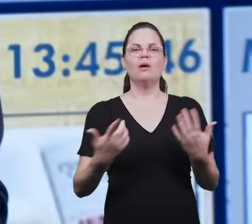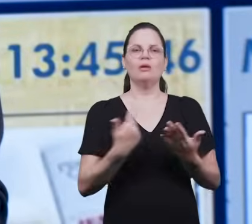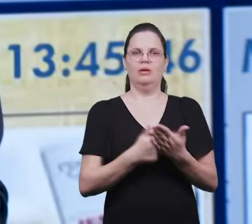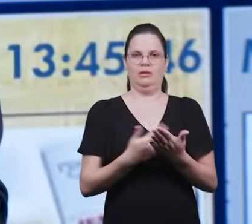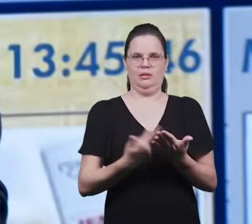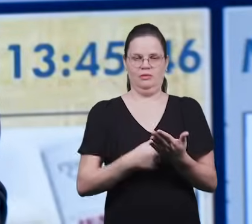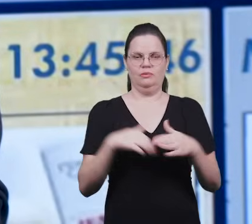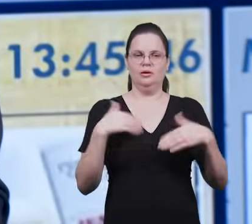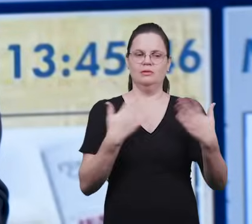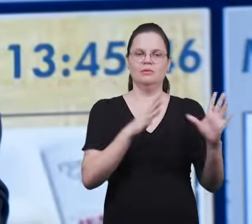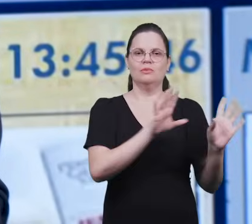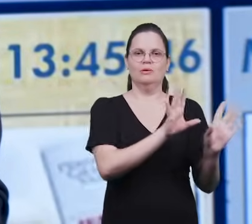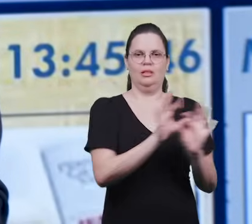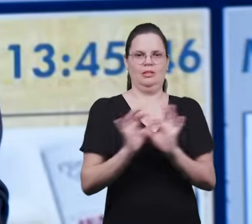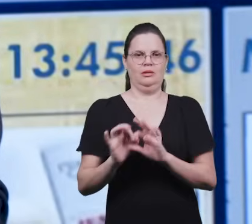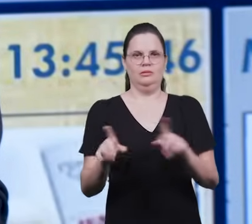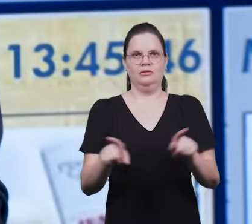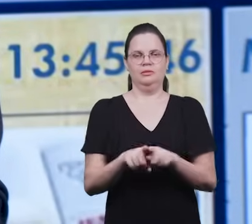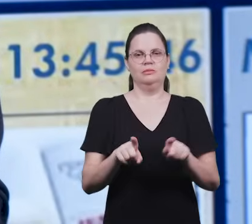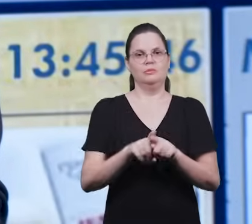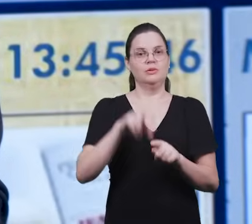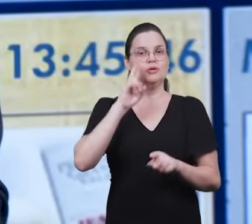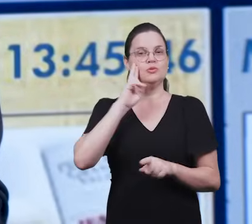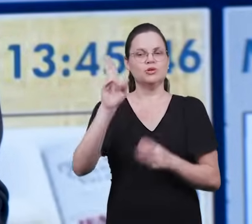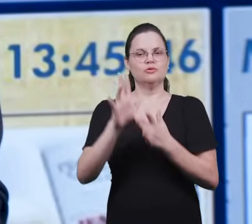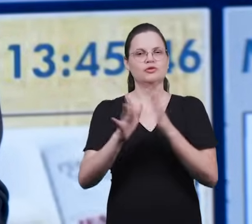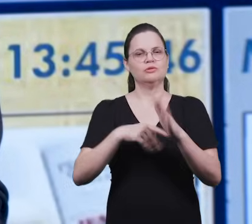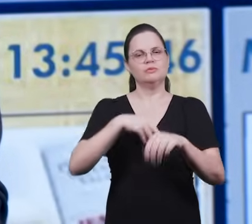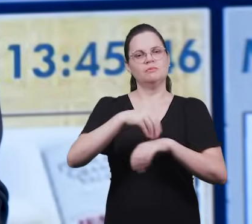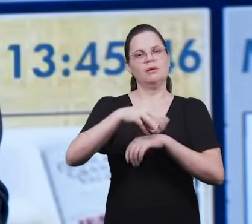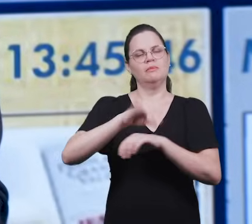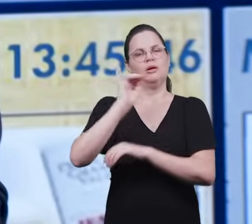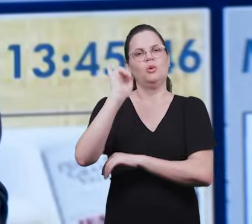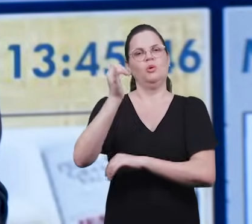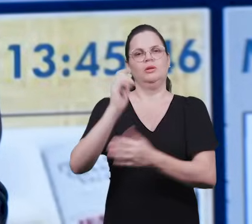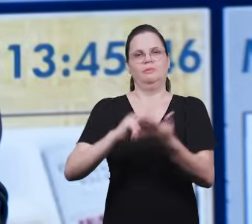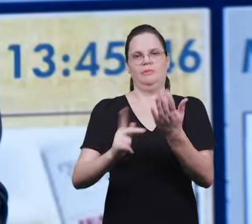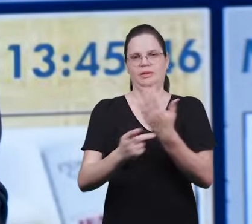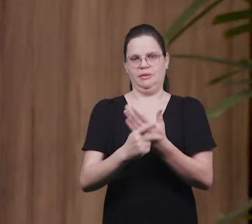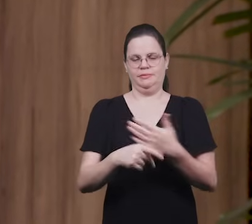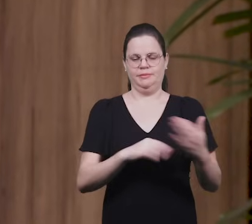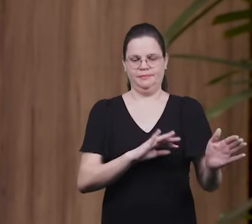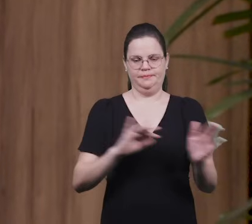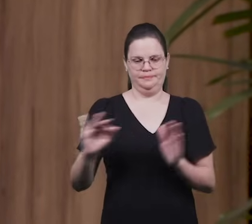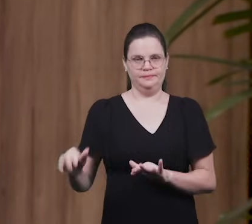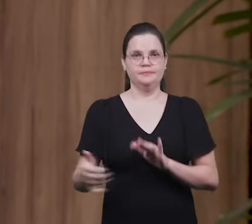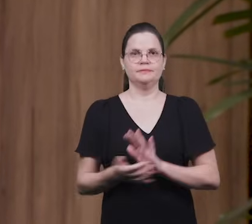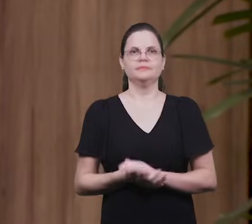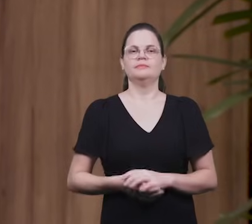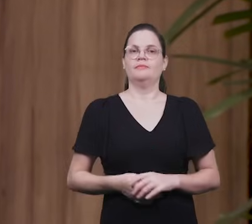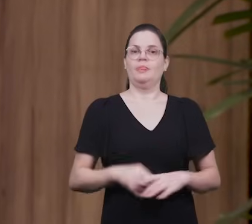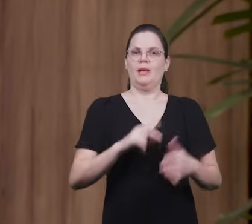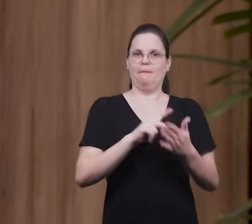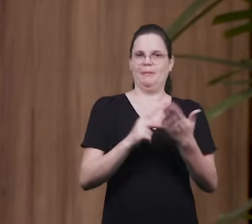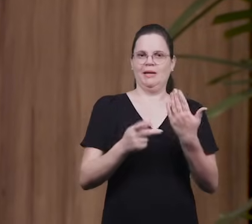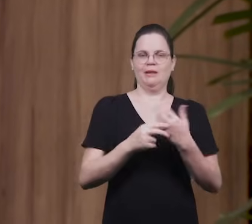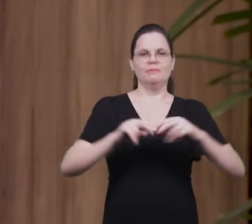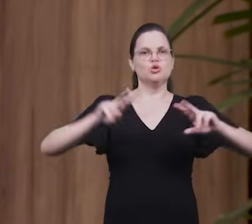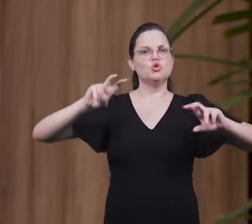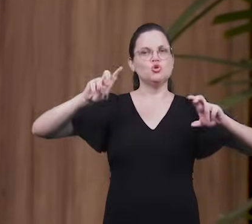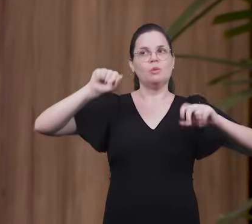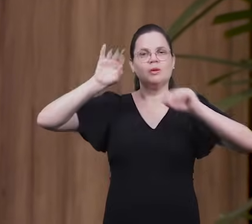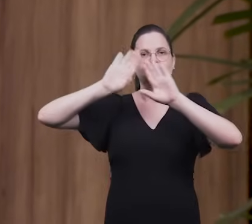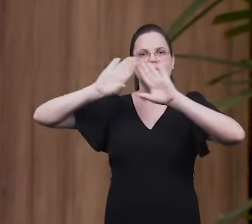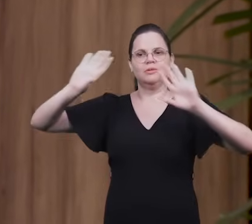e qual o contexto em que o Senhor Jesus traz essas parábolas? Bem, as parábolas do reino estão contidas